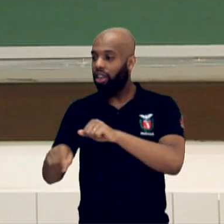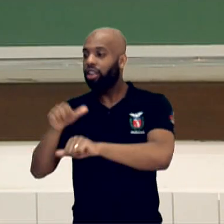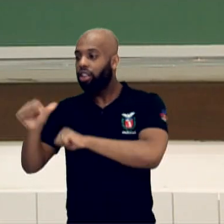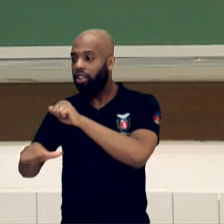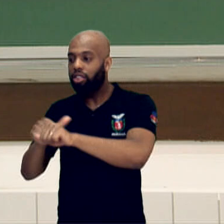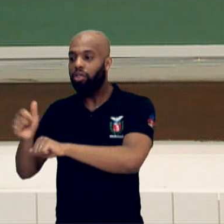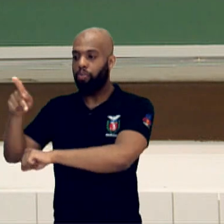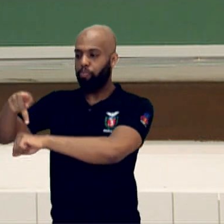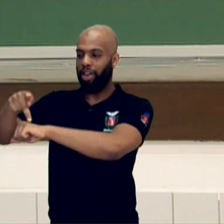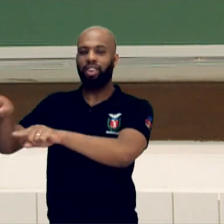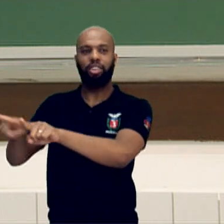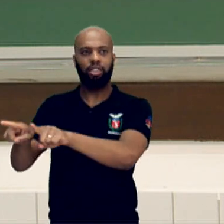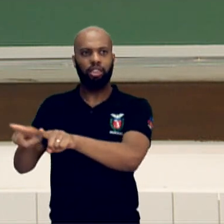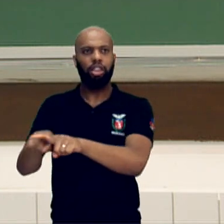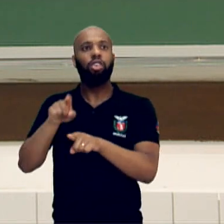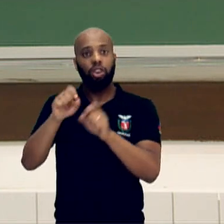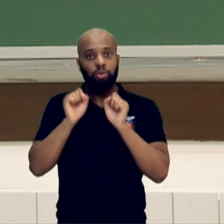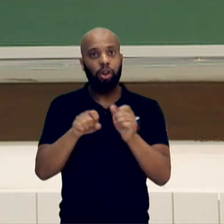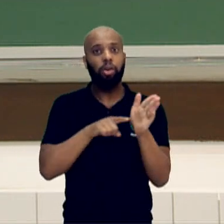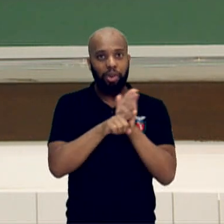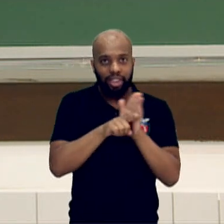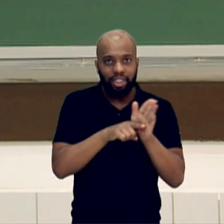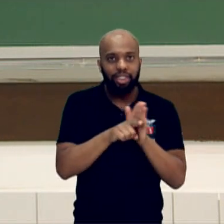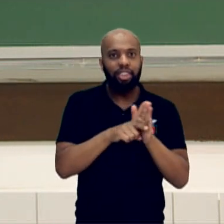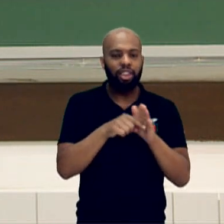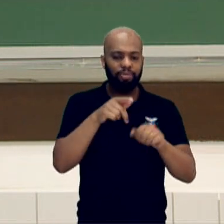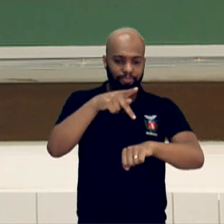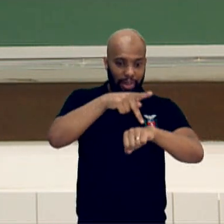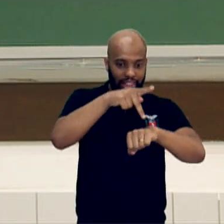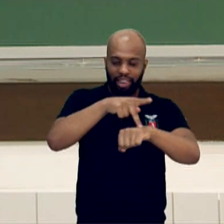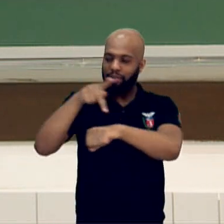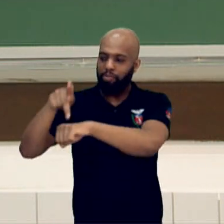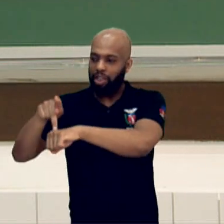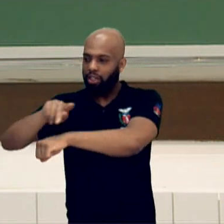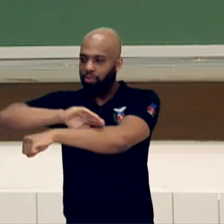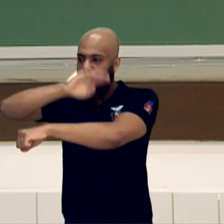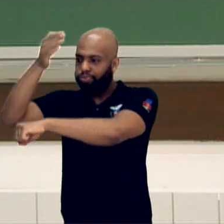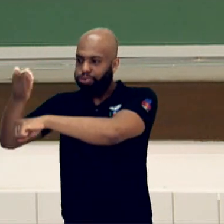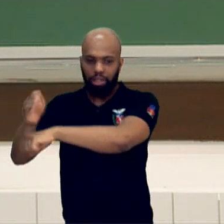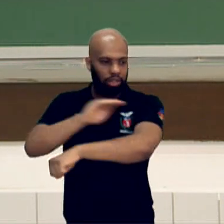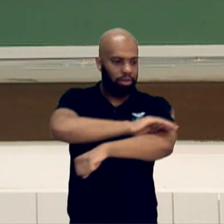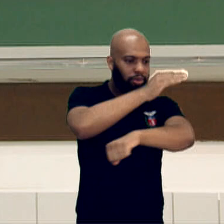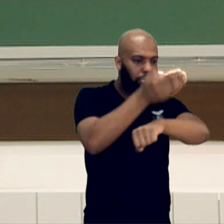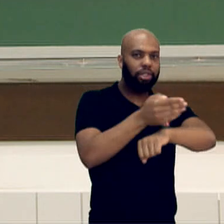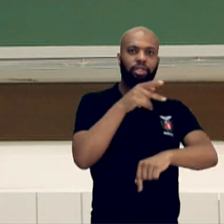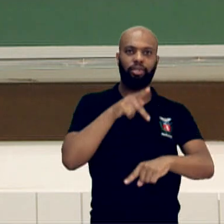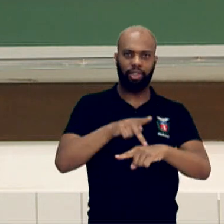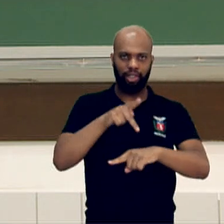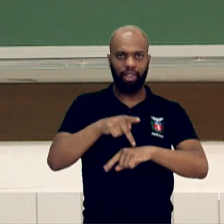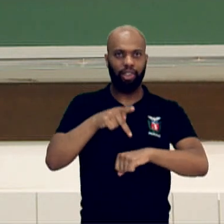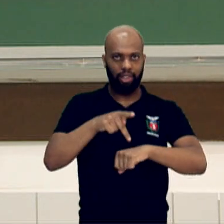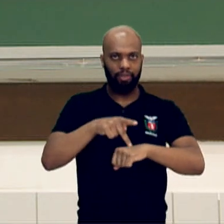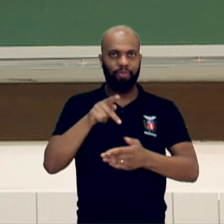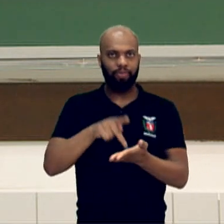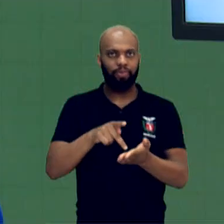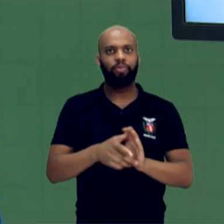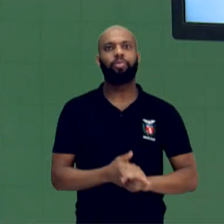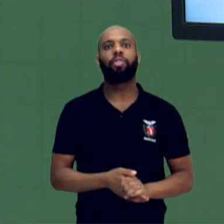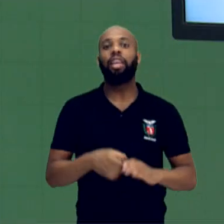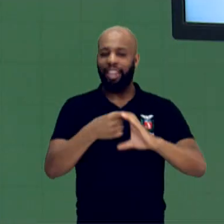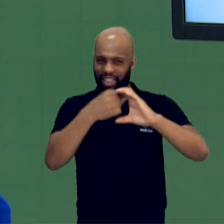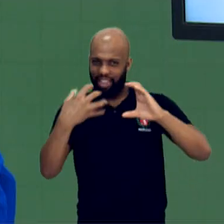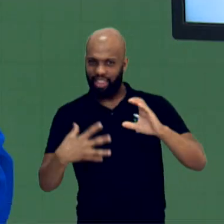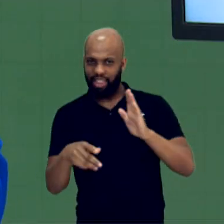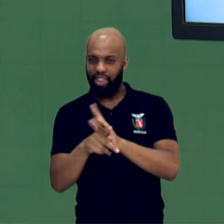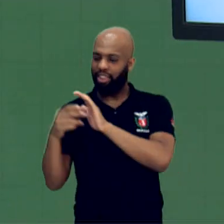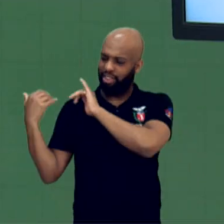Serra. Vocês podem pesquisar. Então, o surgimento dessa terra, essa lenda explica. Lembram que uma das características da